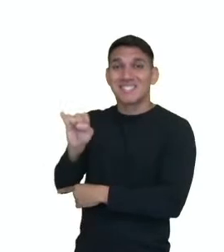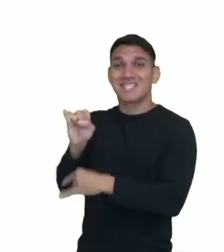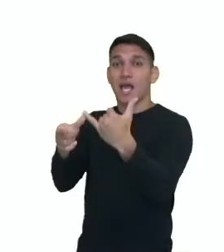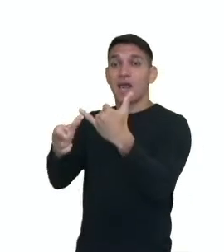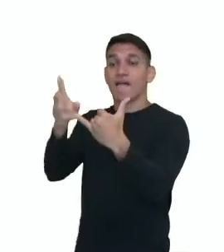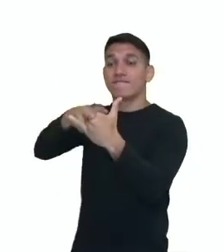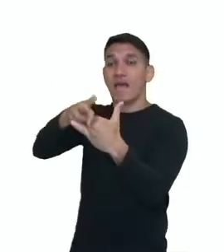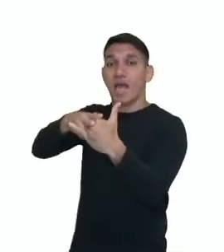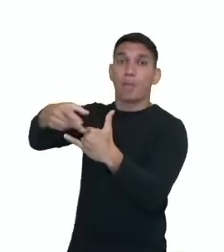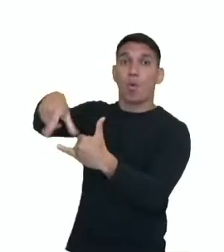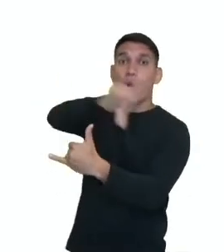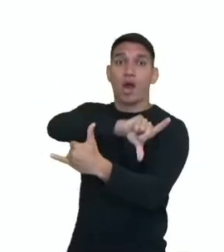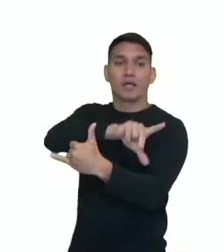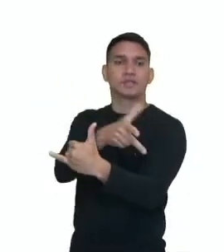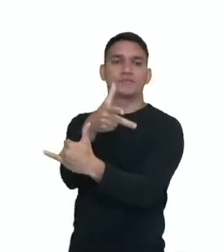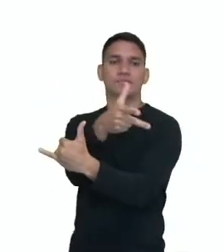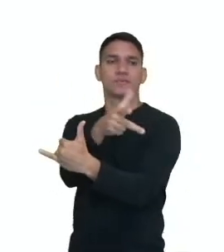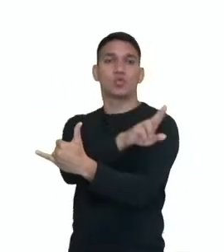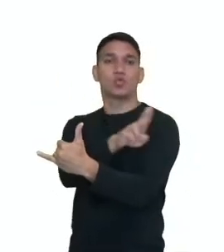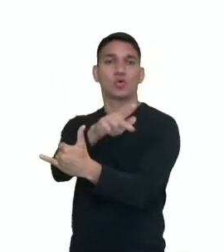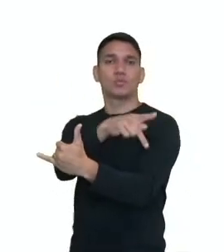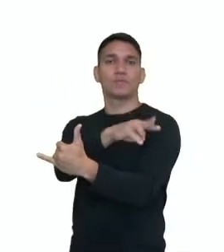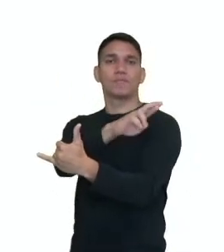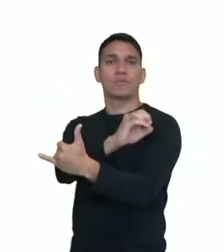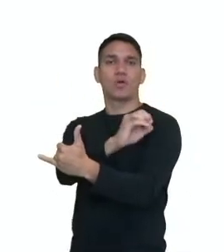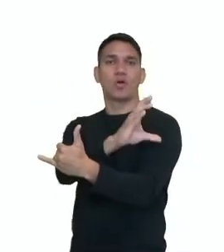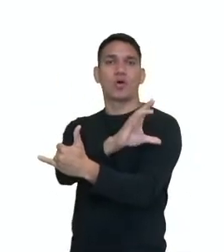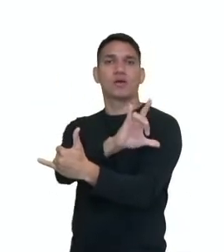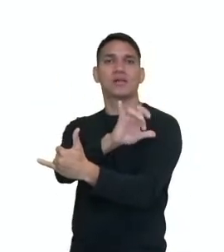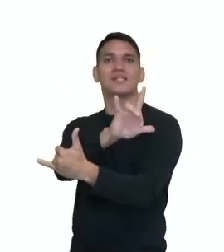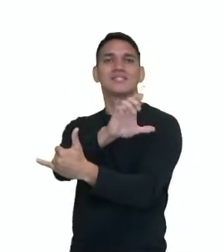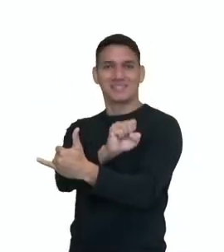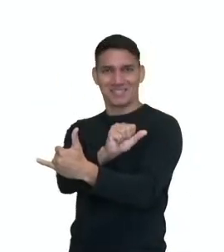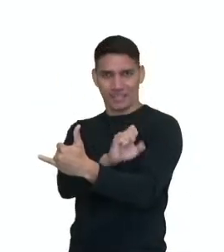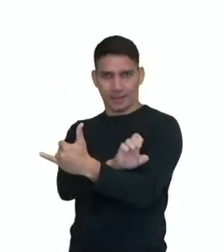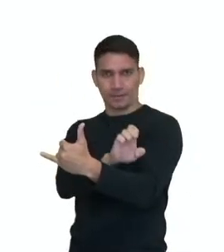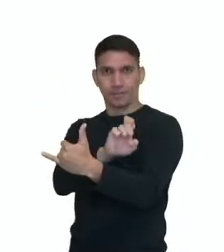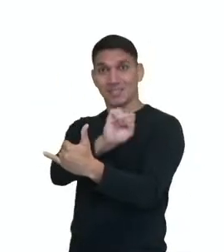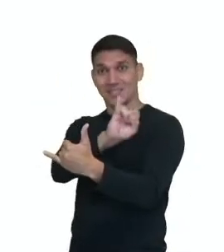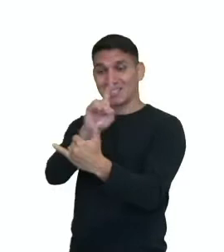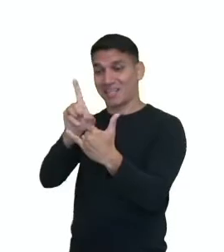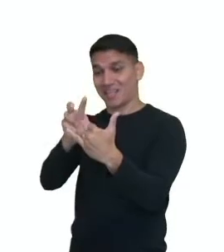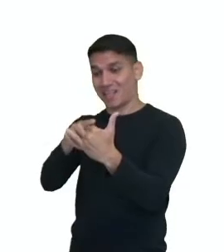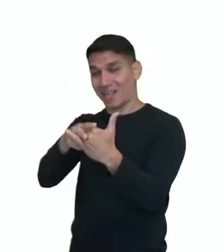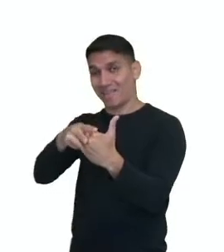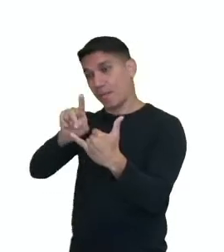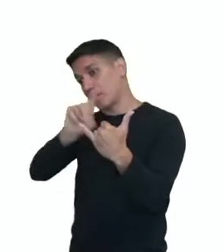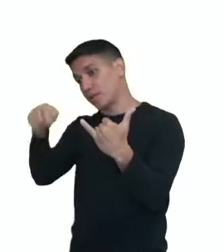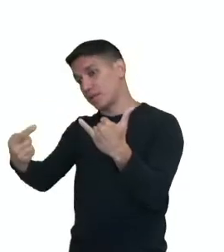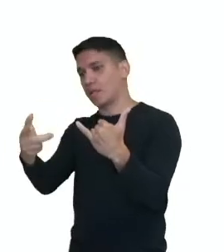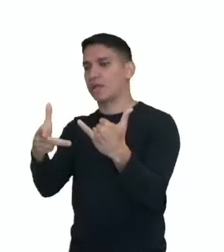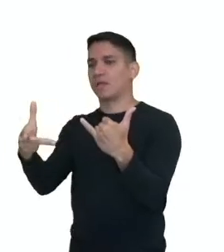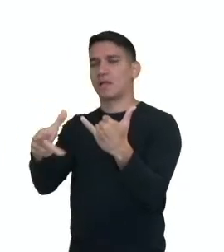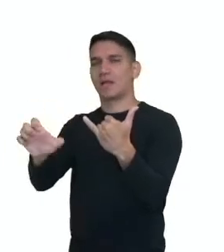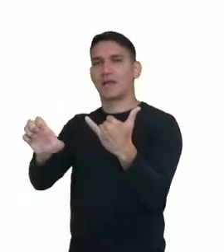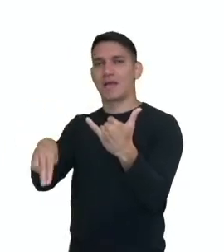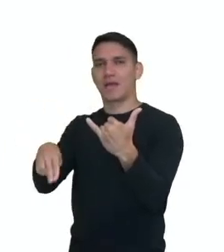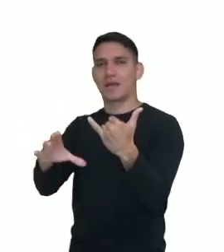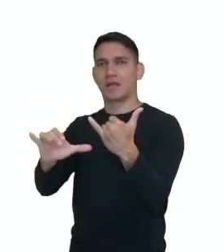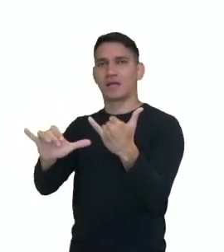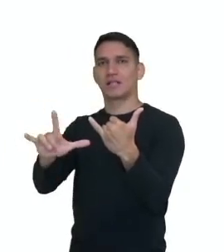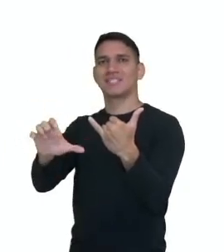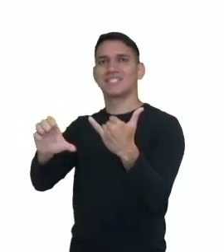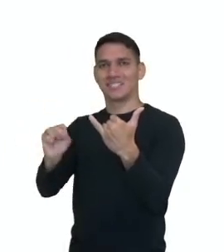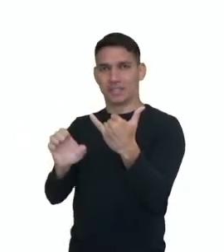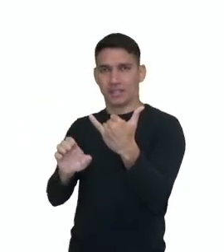do verbo, nós chamamos de próclise. Se estão depois do verbo, ênclise. E no meio do verbo,